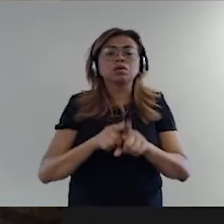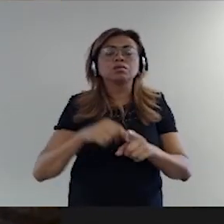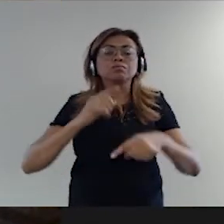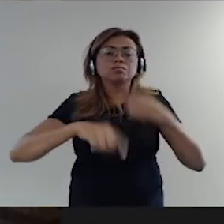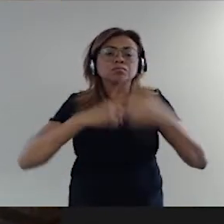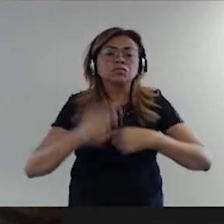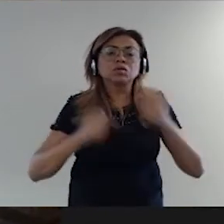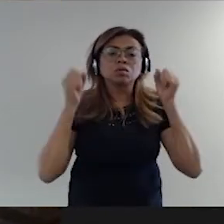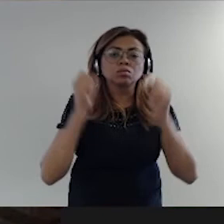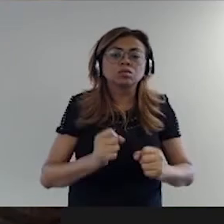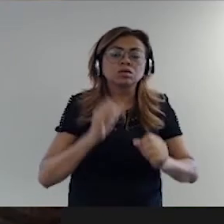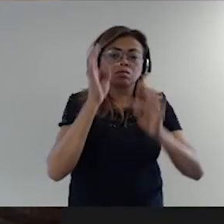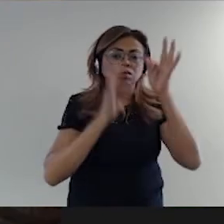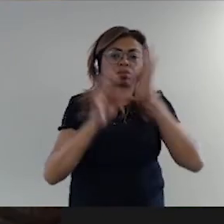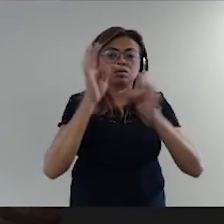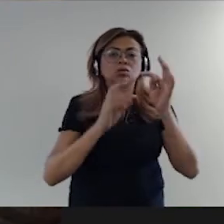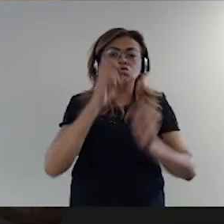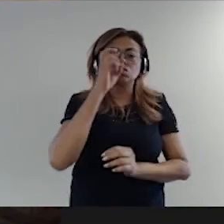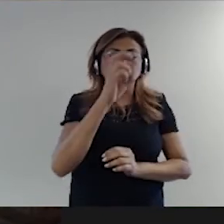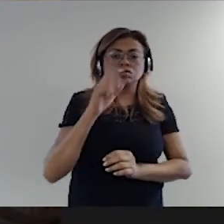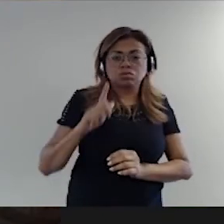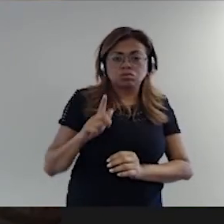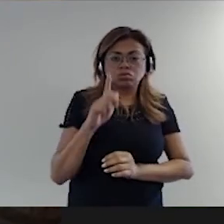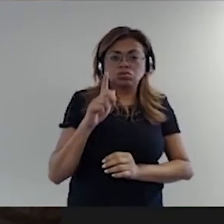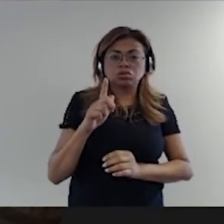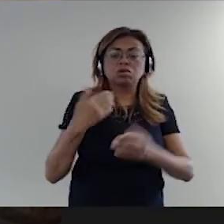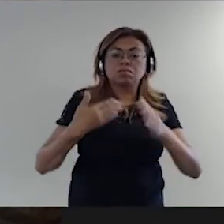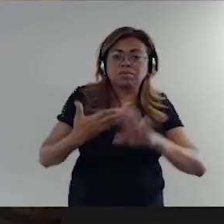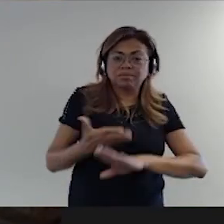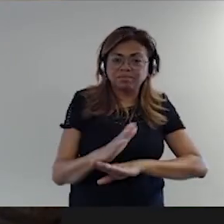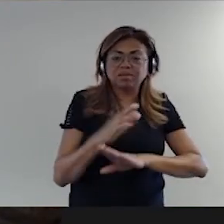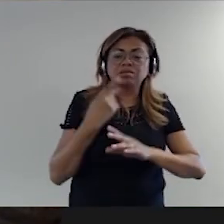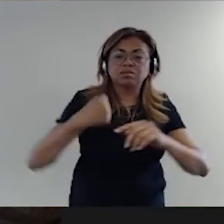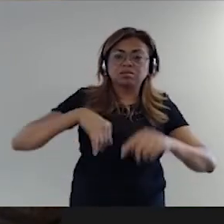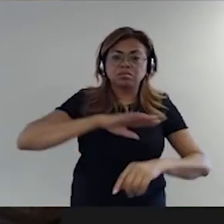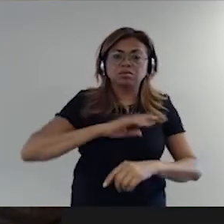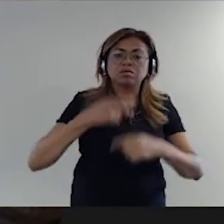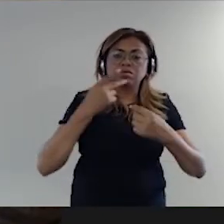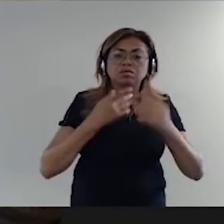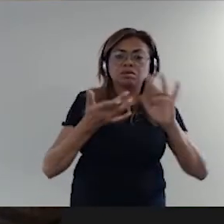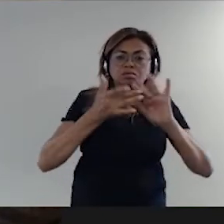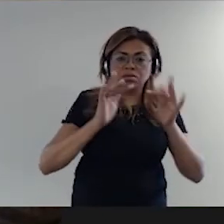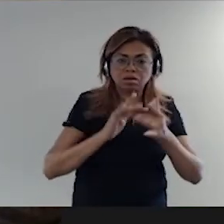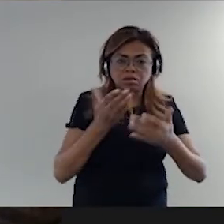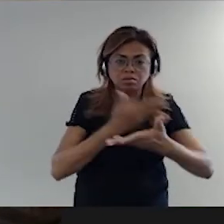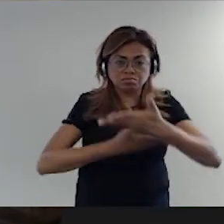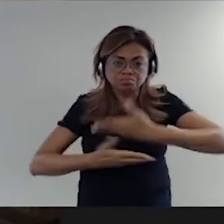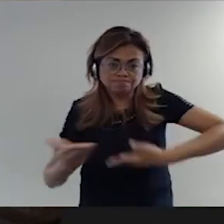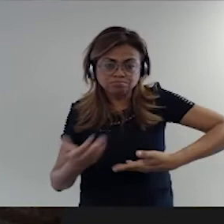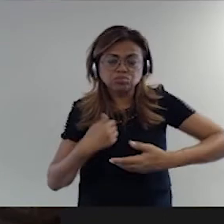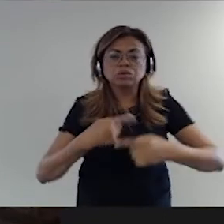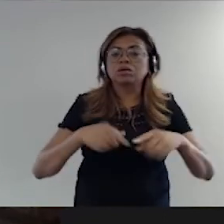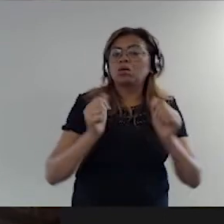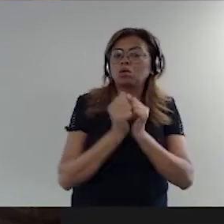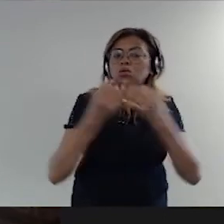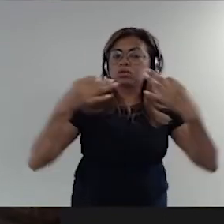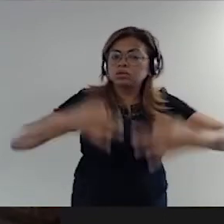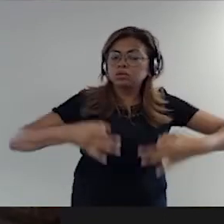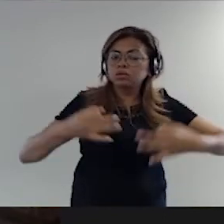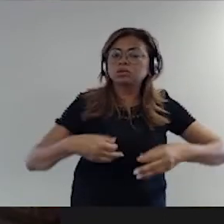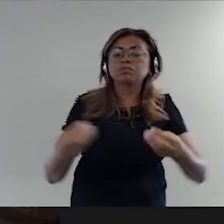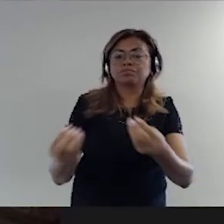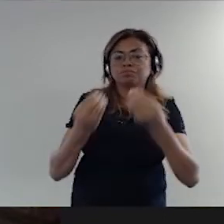as possibilidades que a tecnologia 5G traz para as relações interpessoais, certamente carregará com